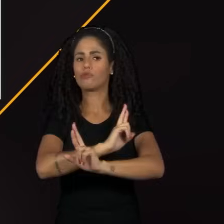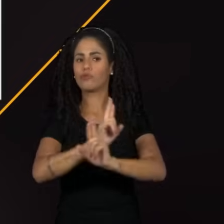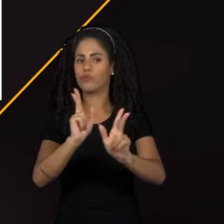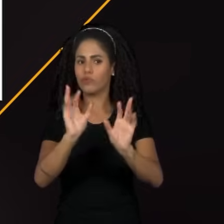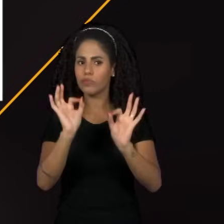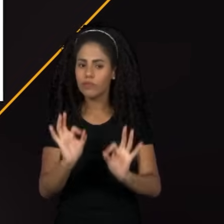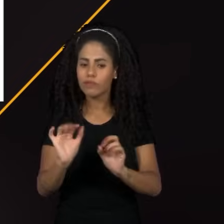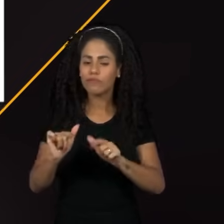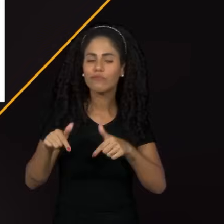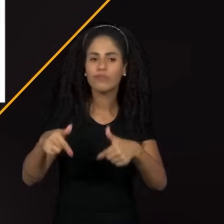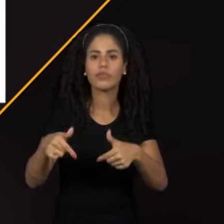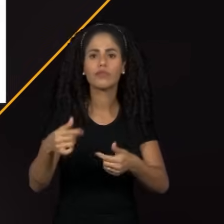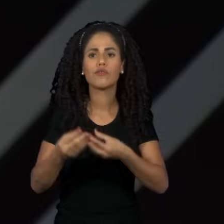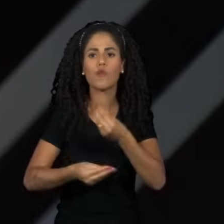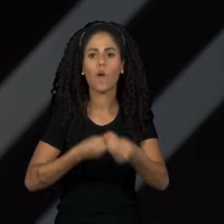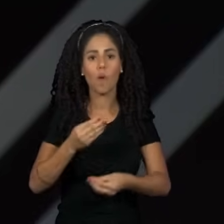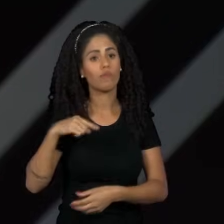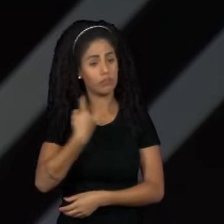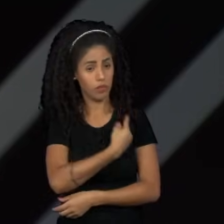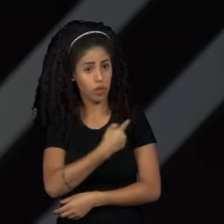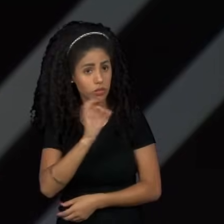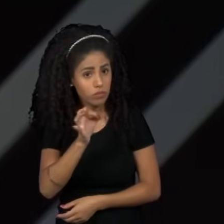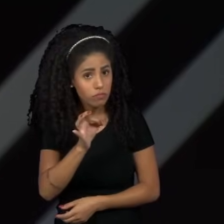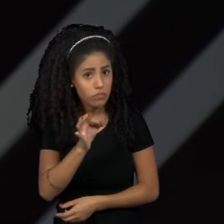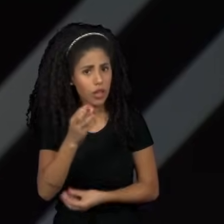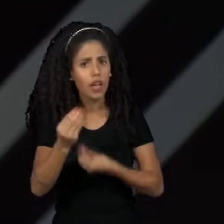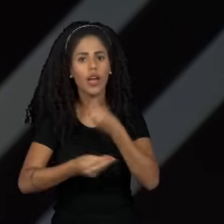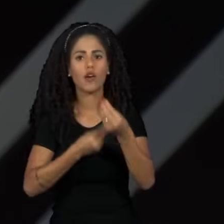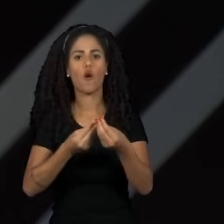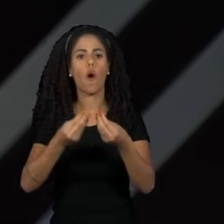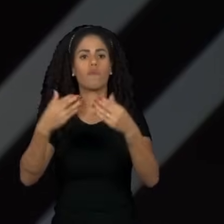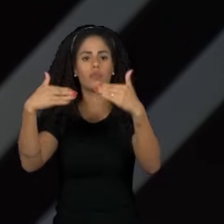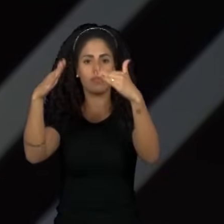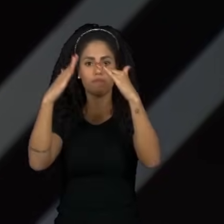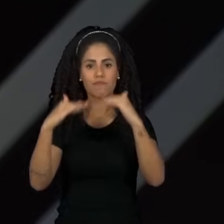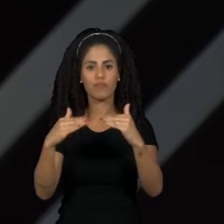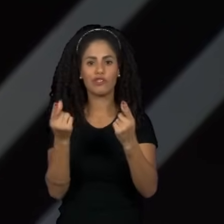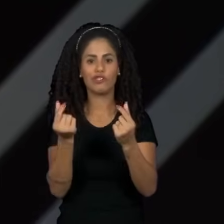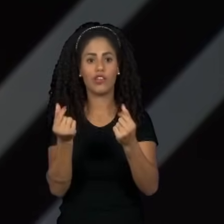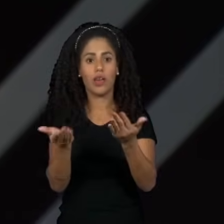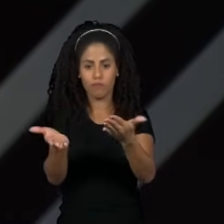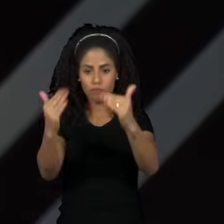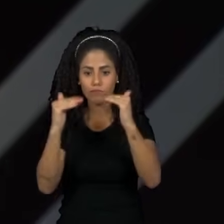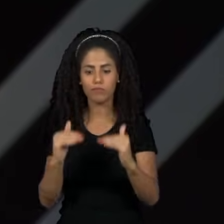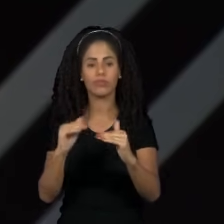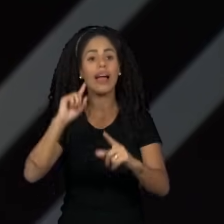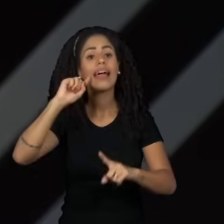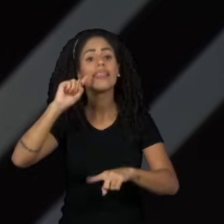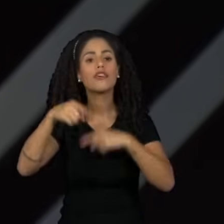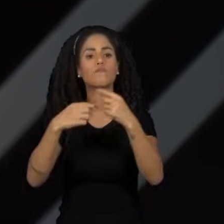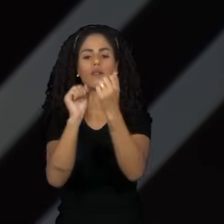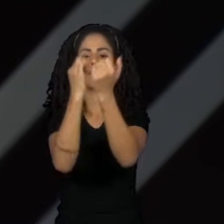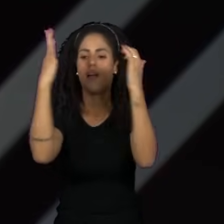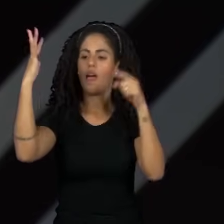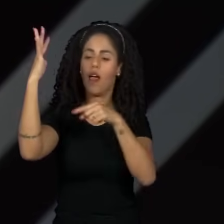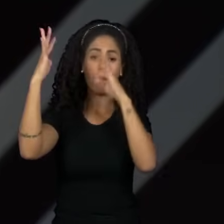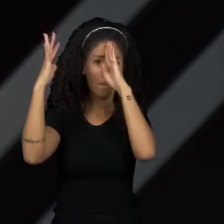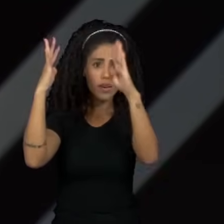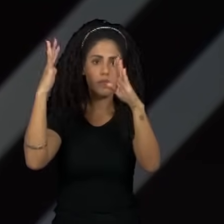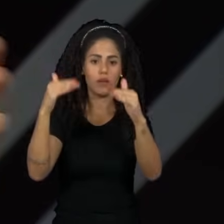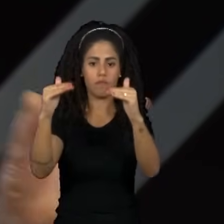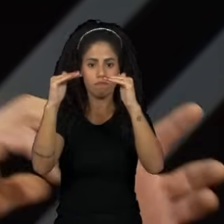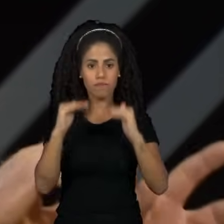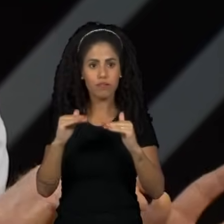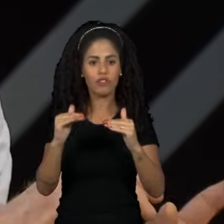a gente agia. E dessa forma também o dinheiro em baixo, ou seja, a serviço da